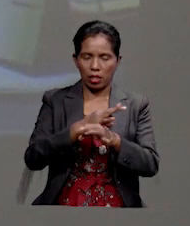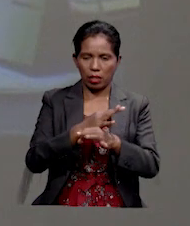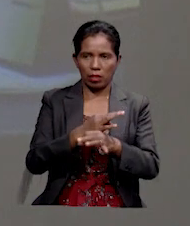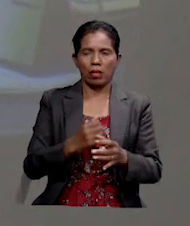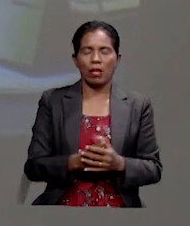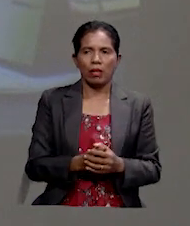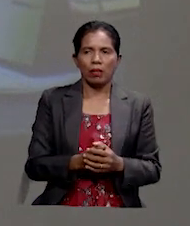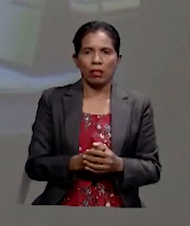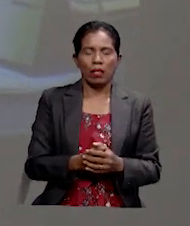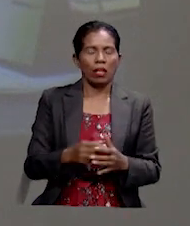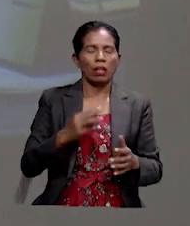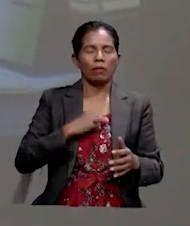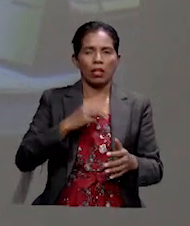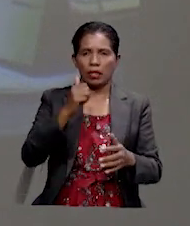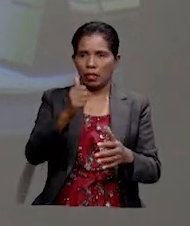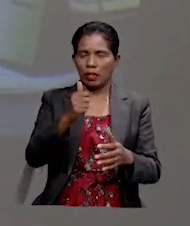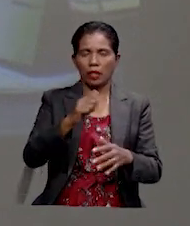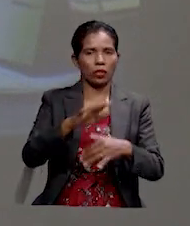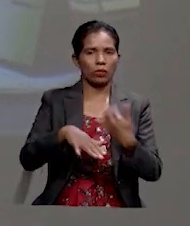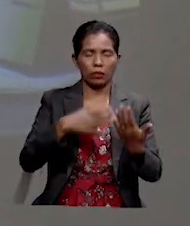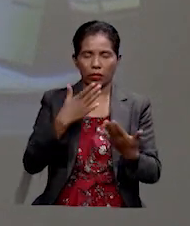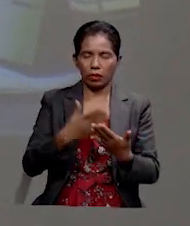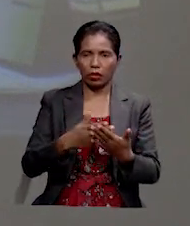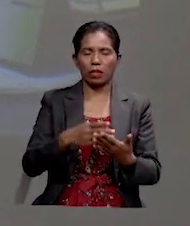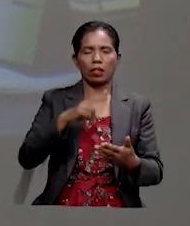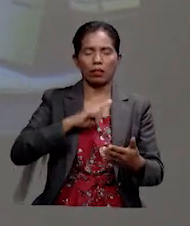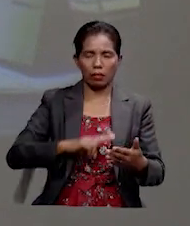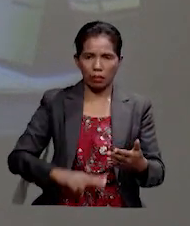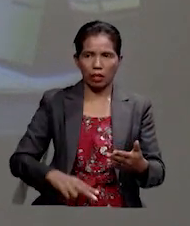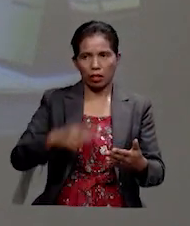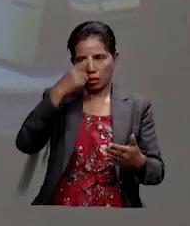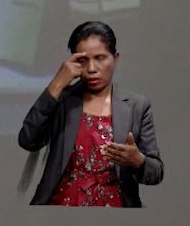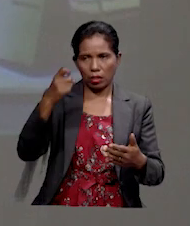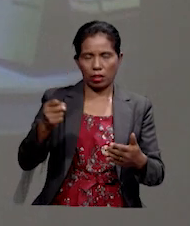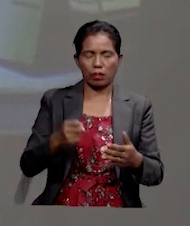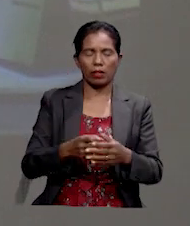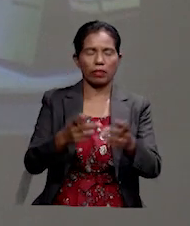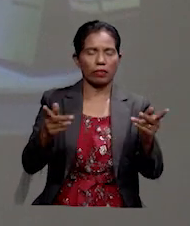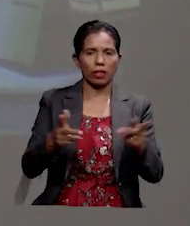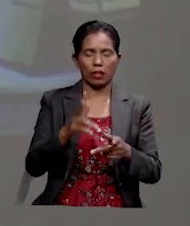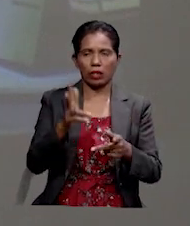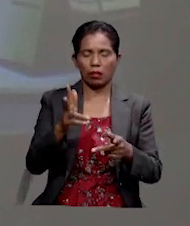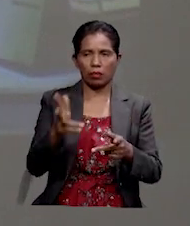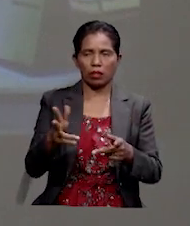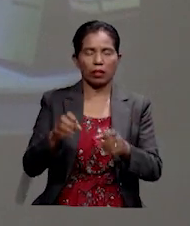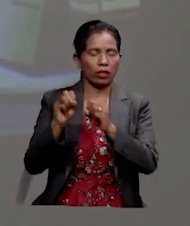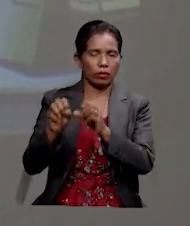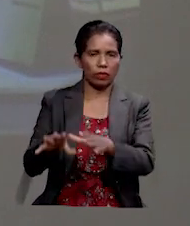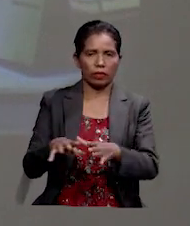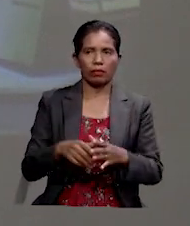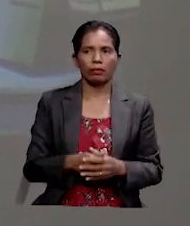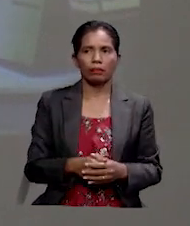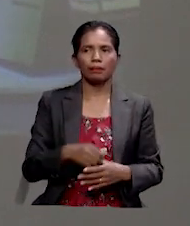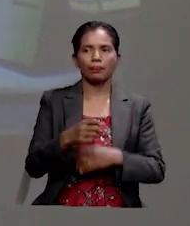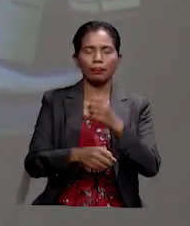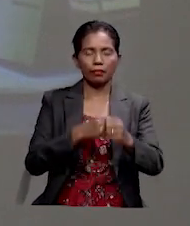mesmo que a Maliana toma, se hamla, também rai hectare tolo no resin, mas tem que abandonar. E tinha